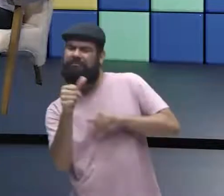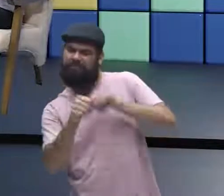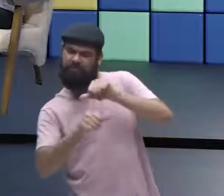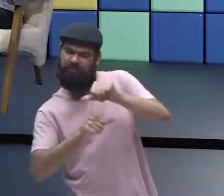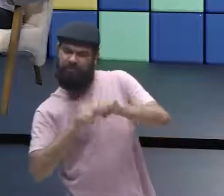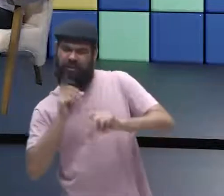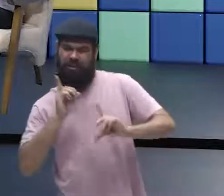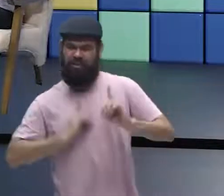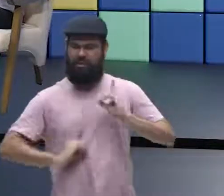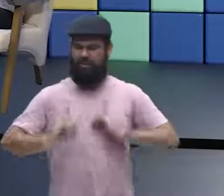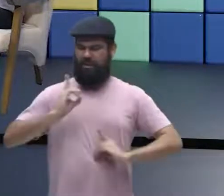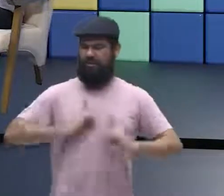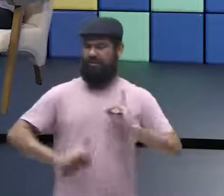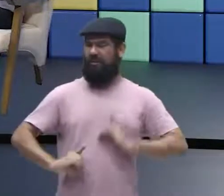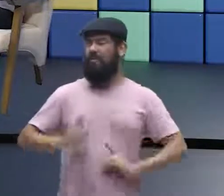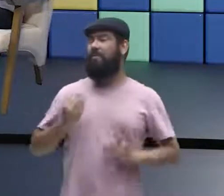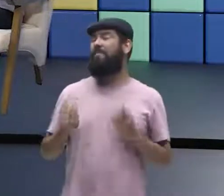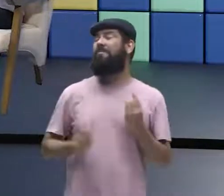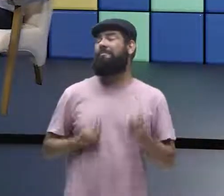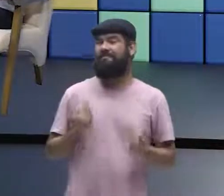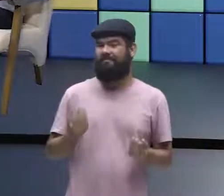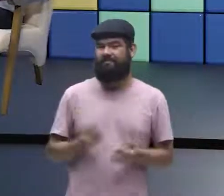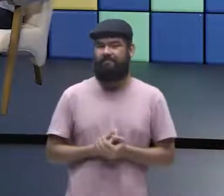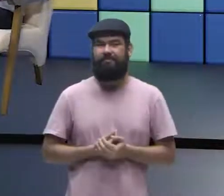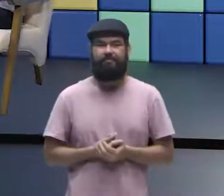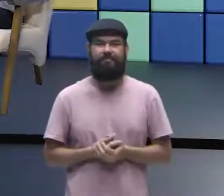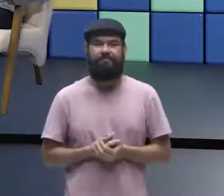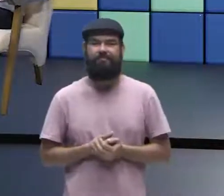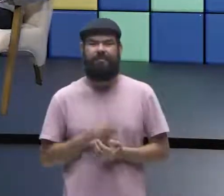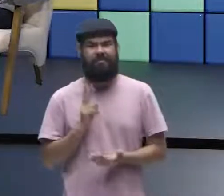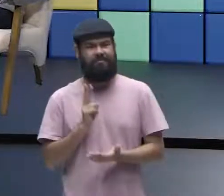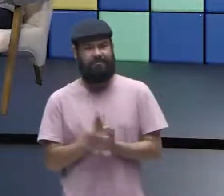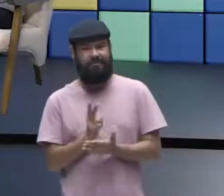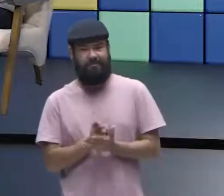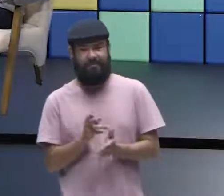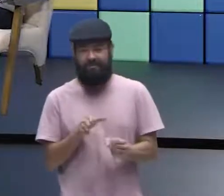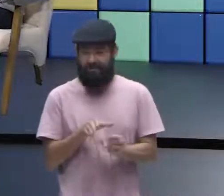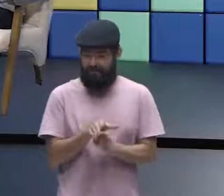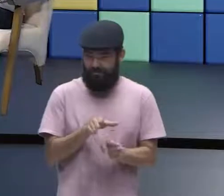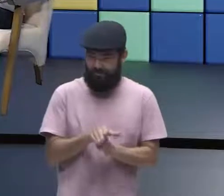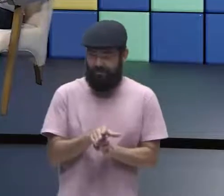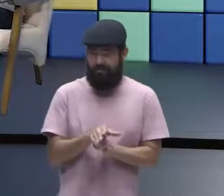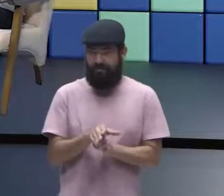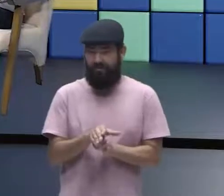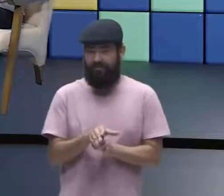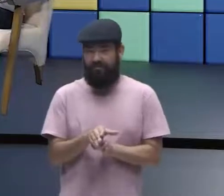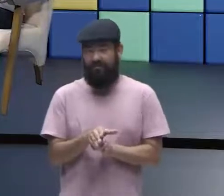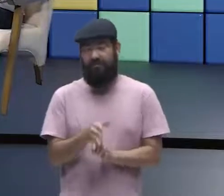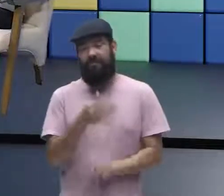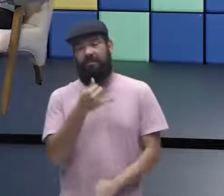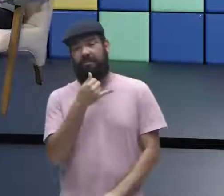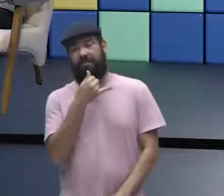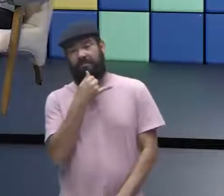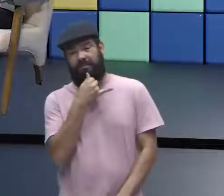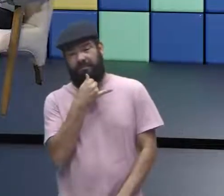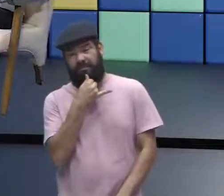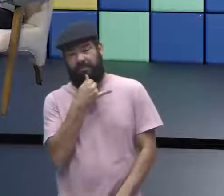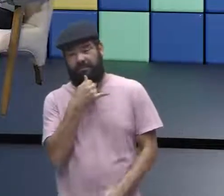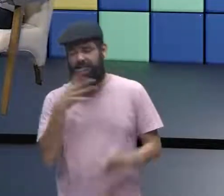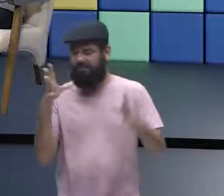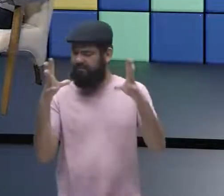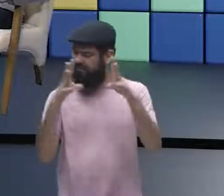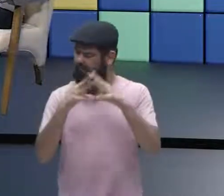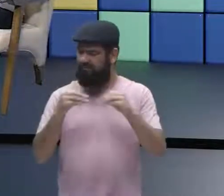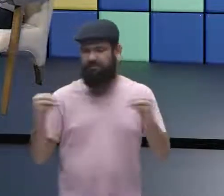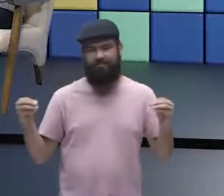onde a gente tem que ter um olhar diferenciado? Eu sempre falo para eles, a tristeza é algo passageiro, Sabrina, é algo